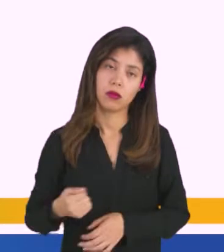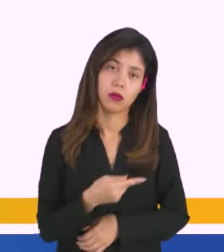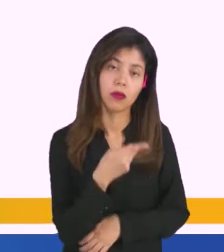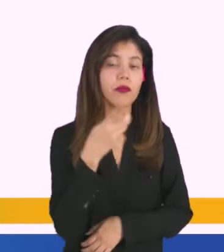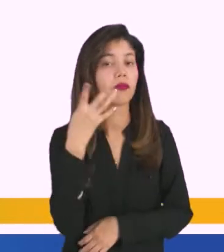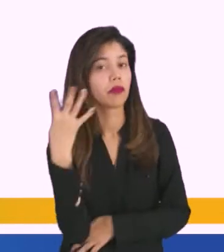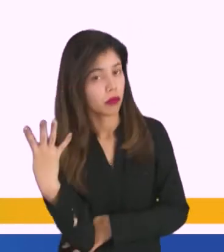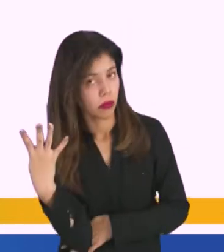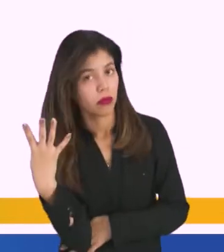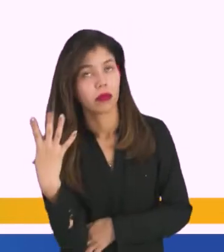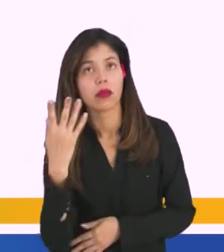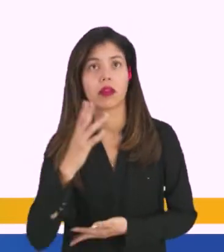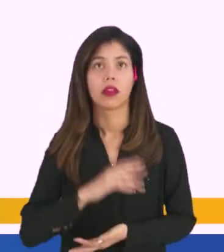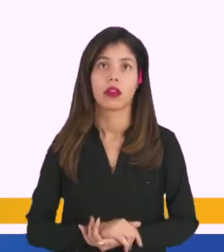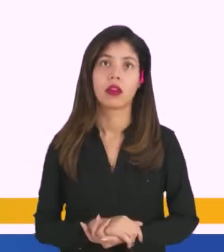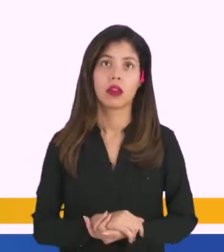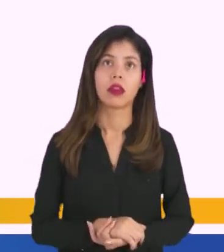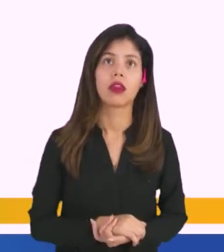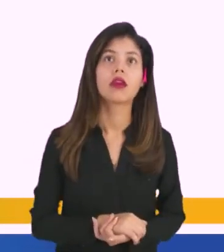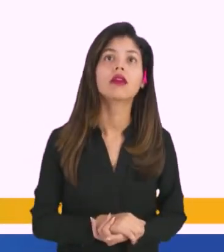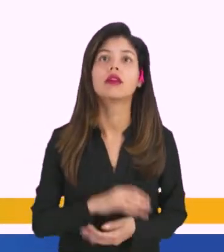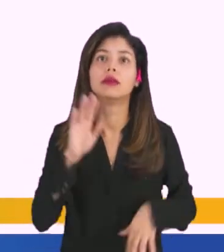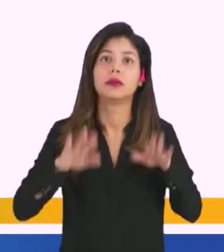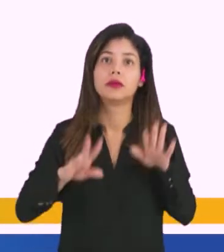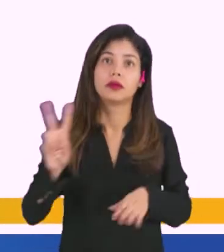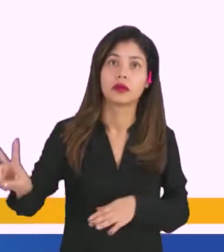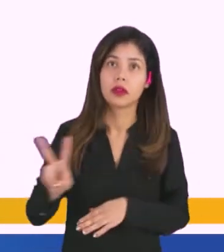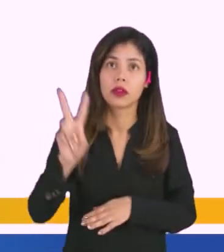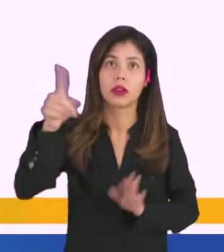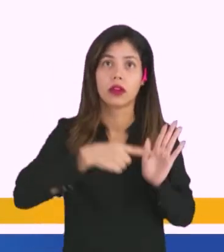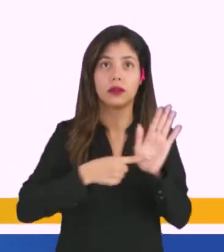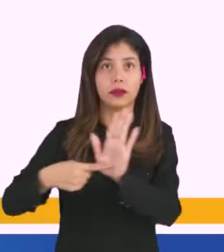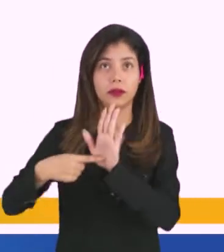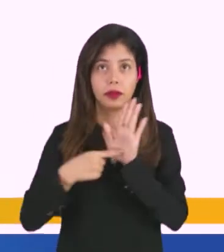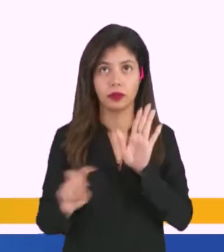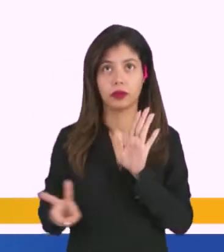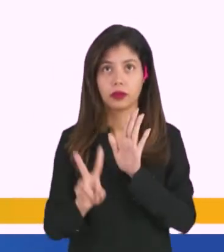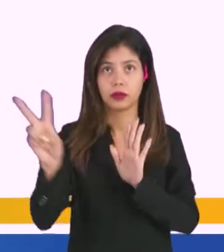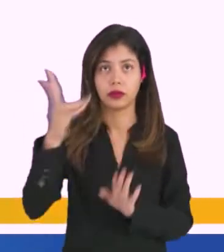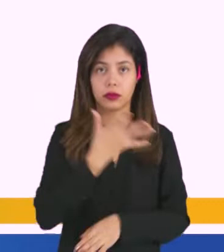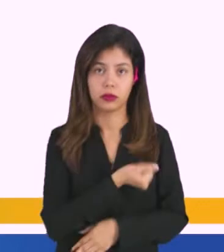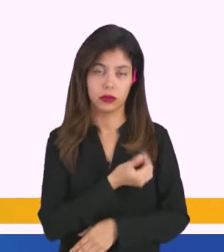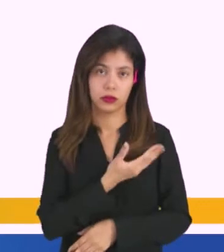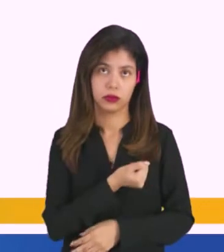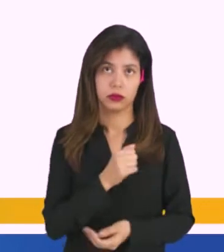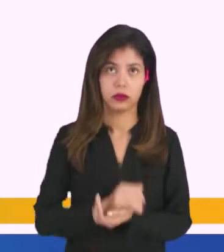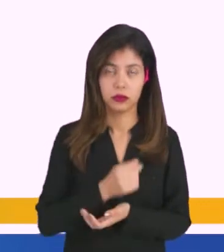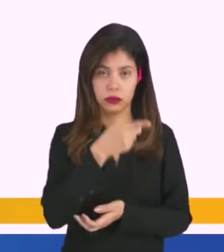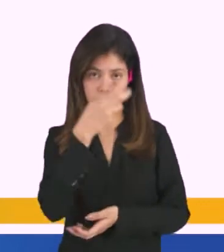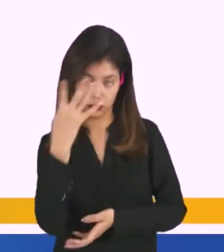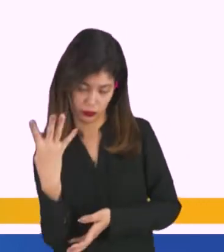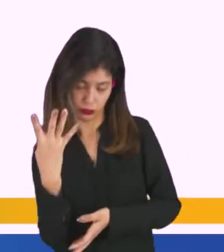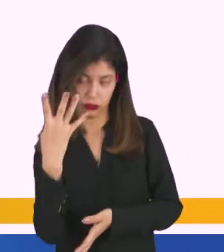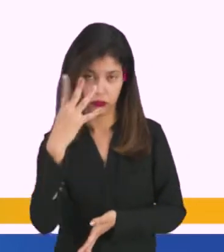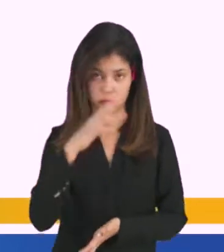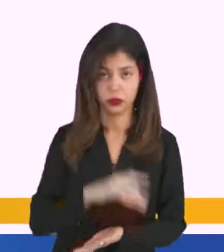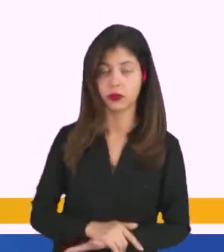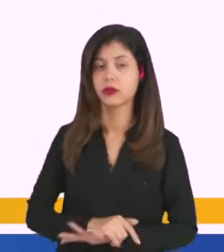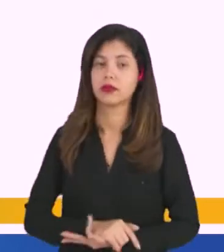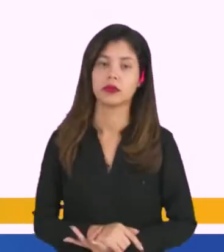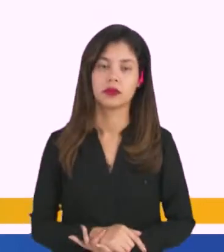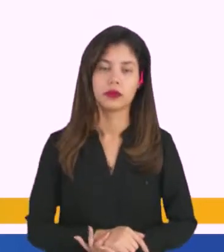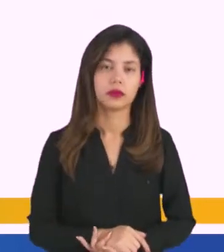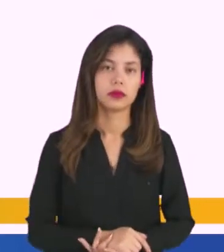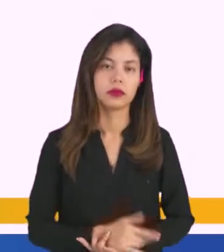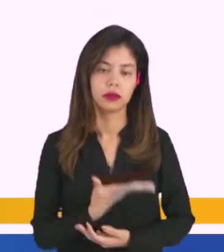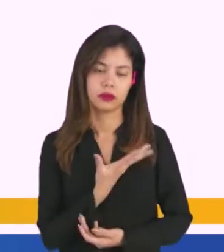aí. E as quantitativas, né, que são as variáveis cujo valor é representado por meio de valores numéricos, quantitativos,